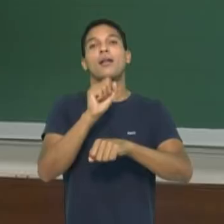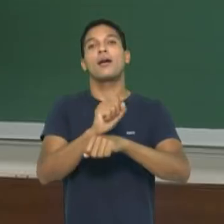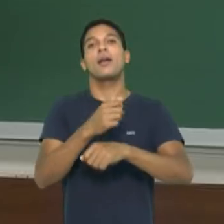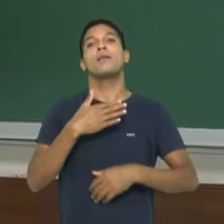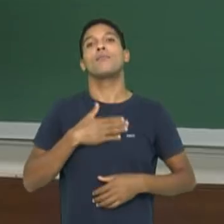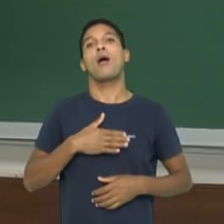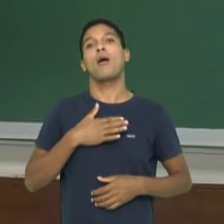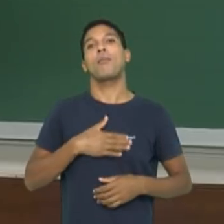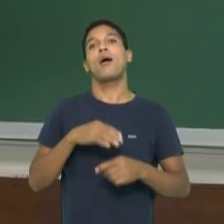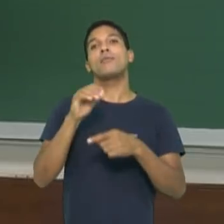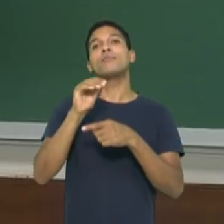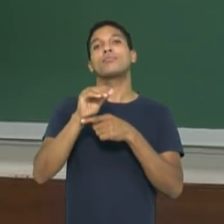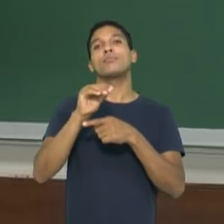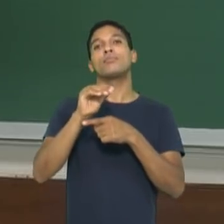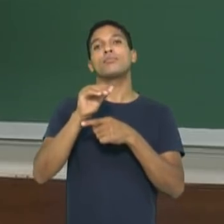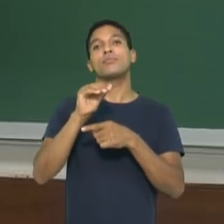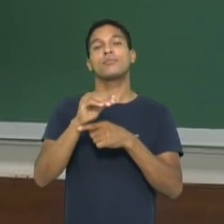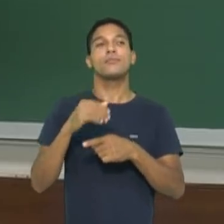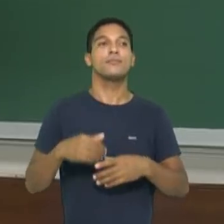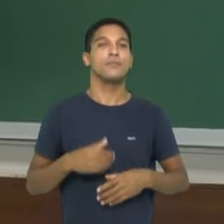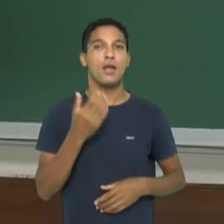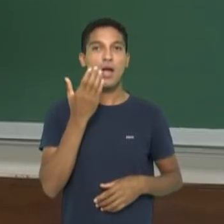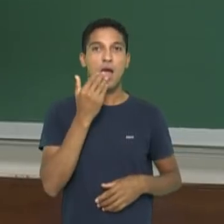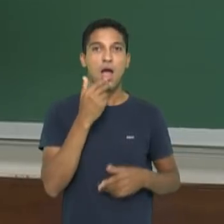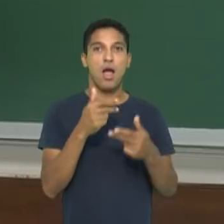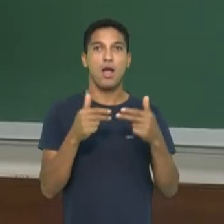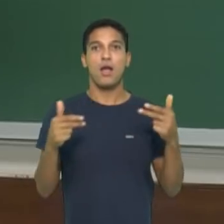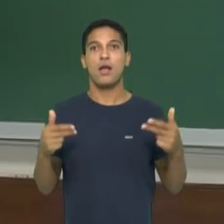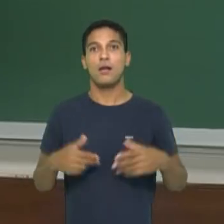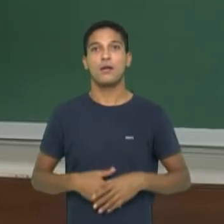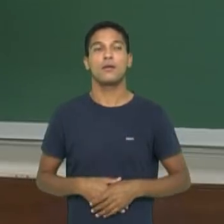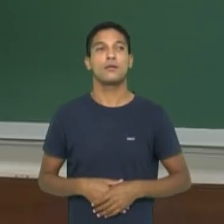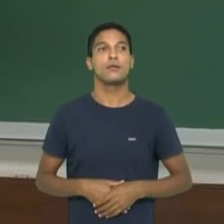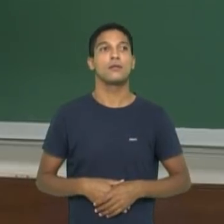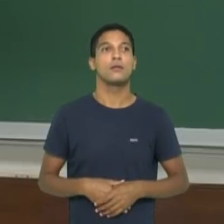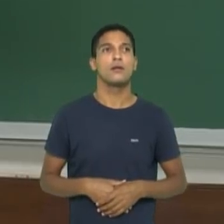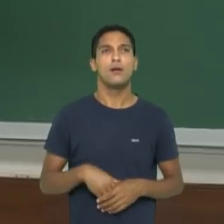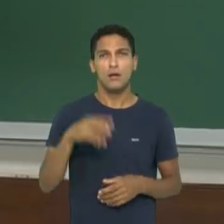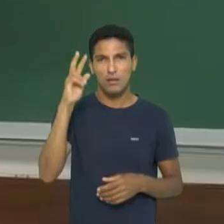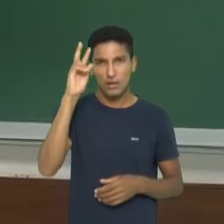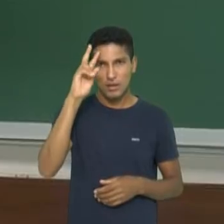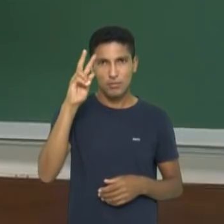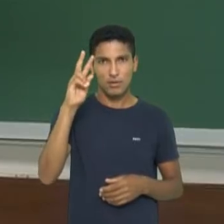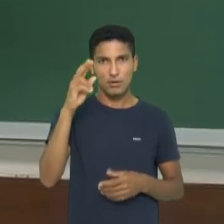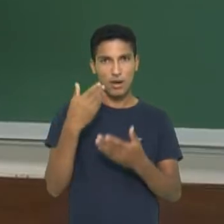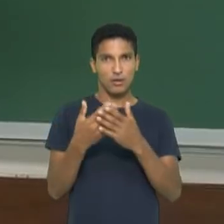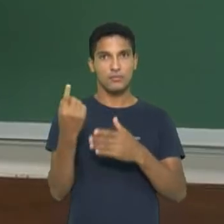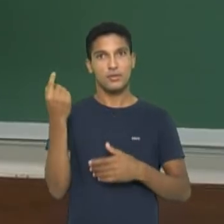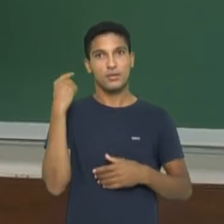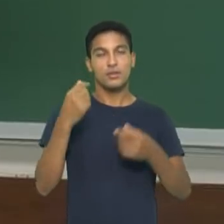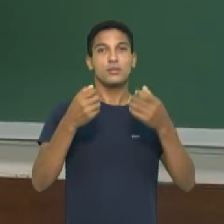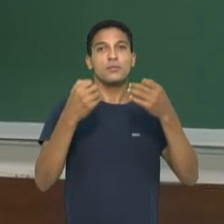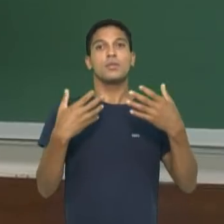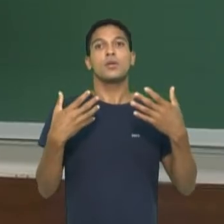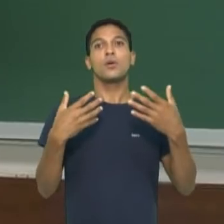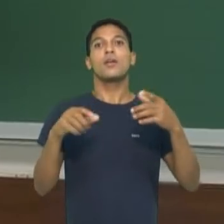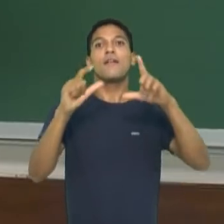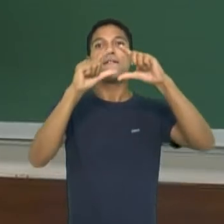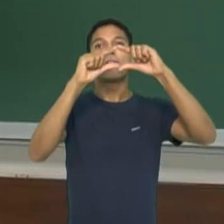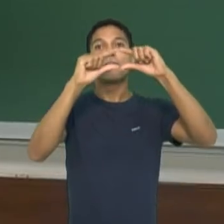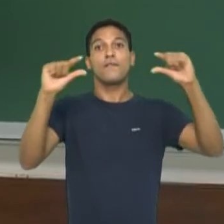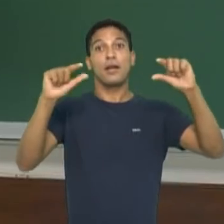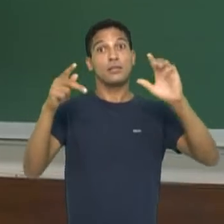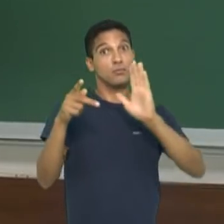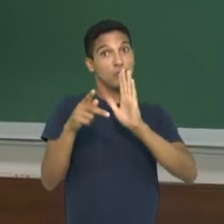como vocês viram lá na aula externa, a professora falou de algumas expressões e o vocabulário que vieram junto como legado